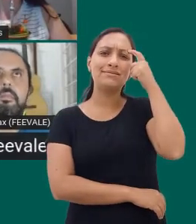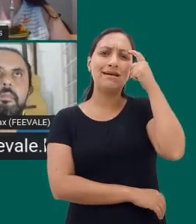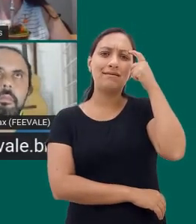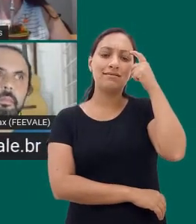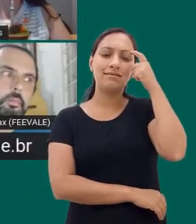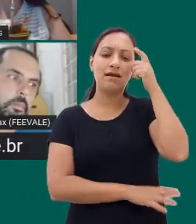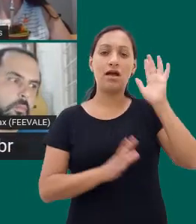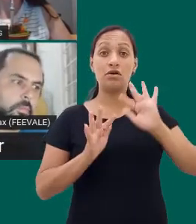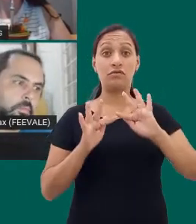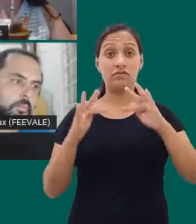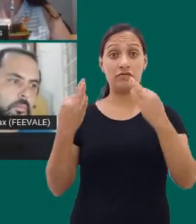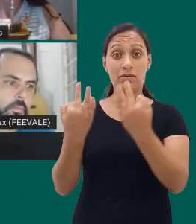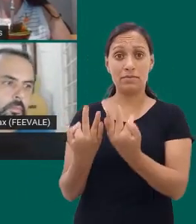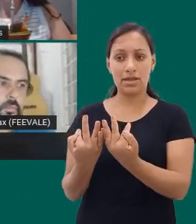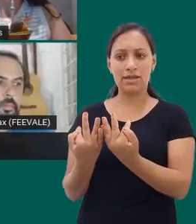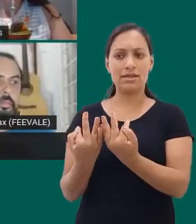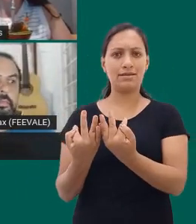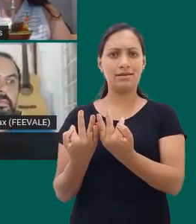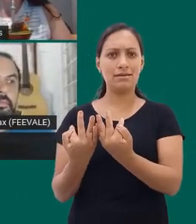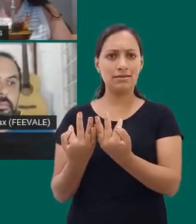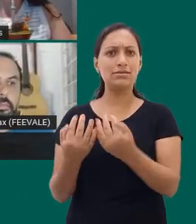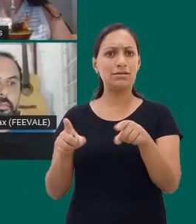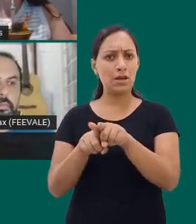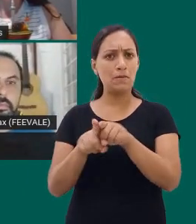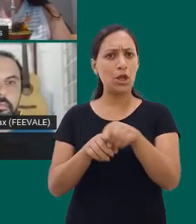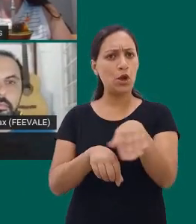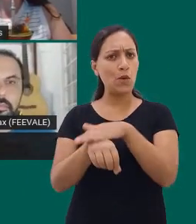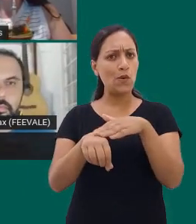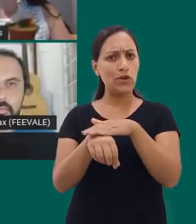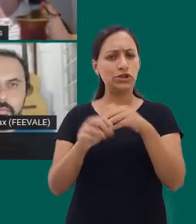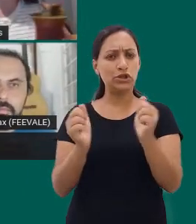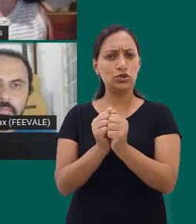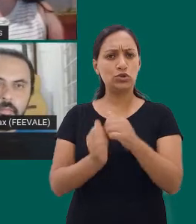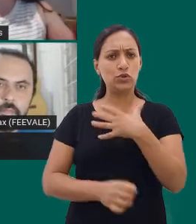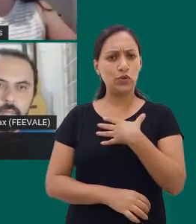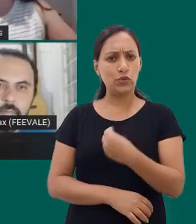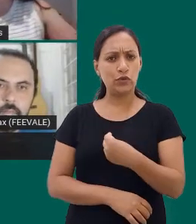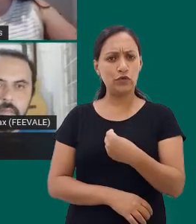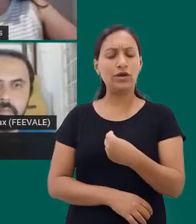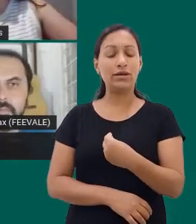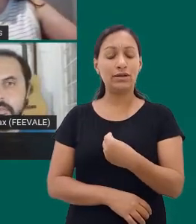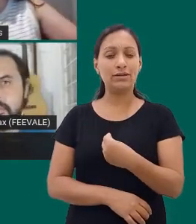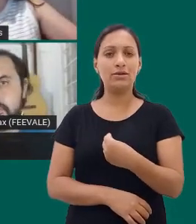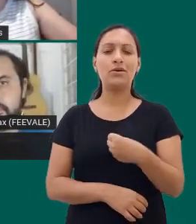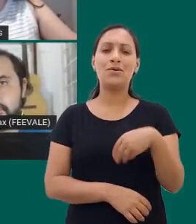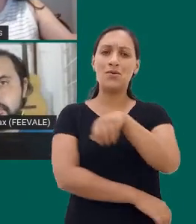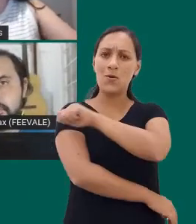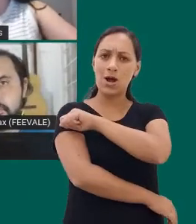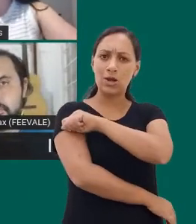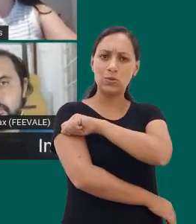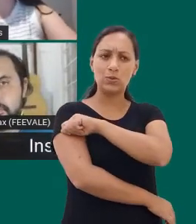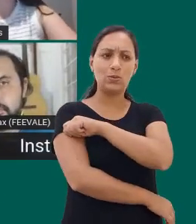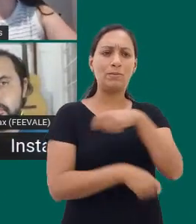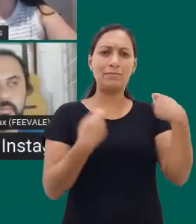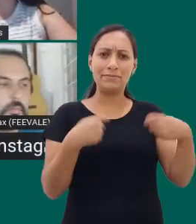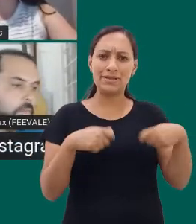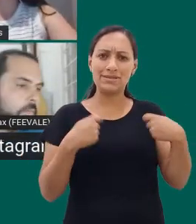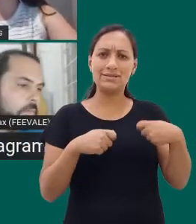famílias conversarem com seus filhos, né? O estudante precisa